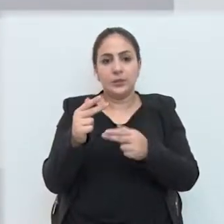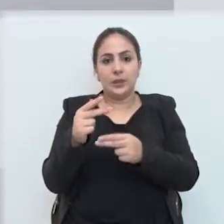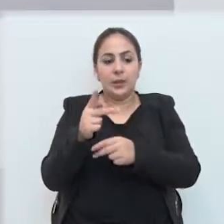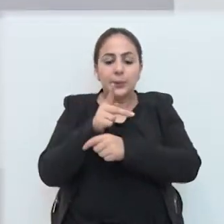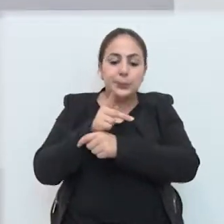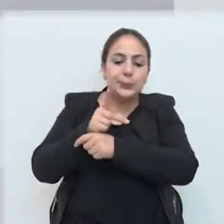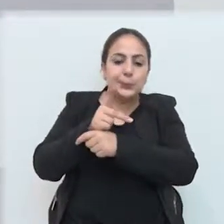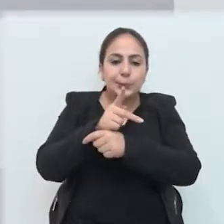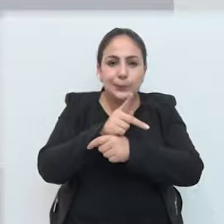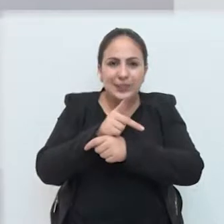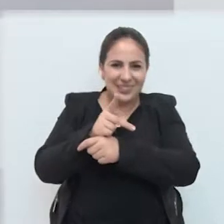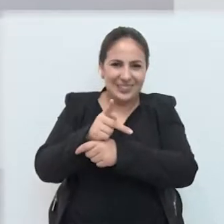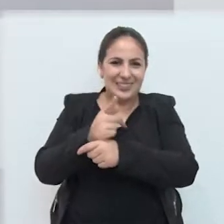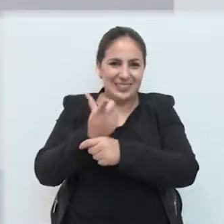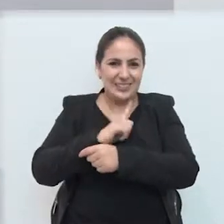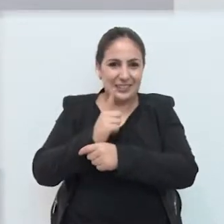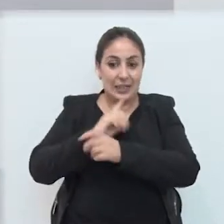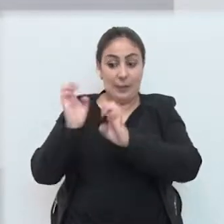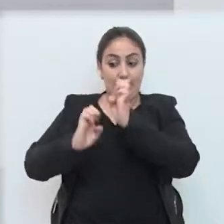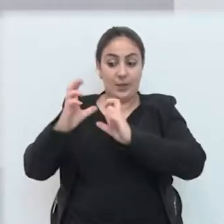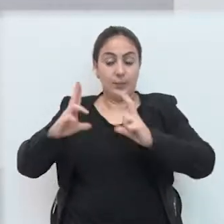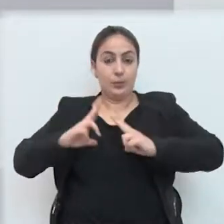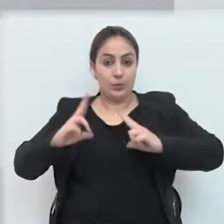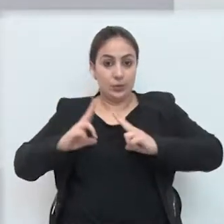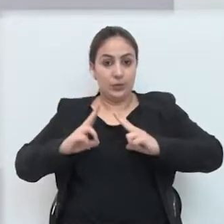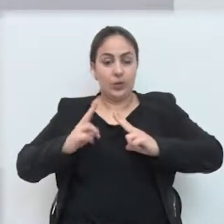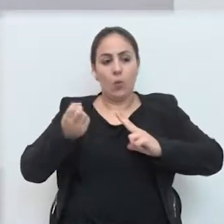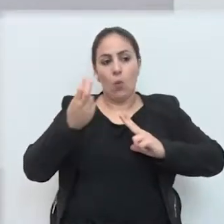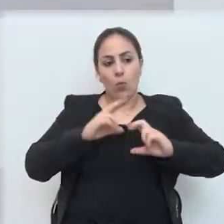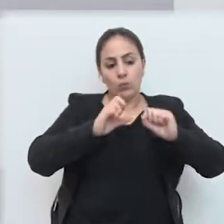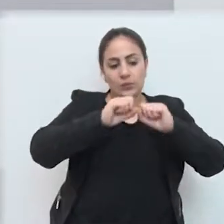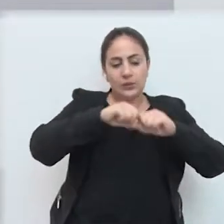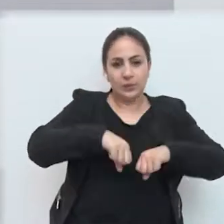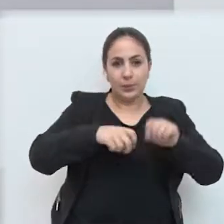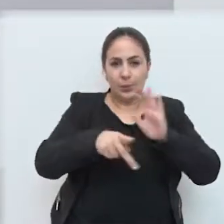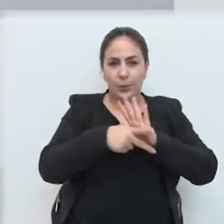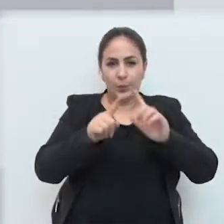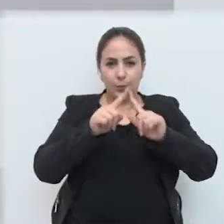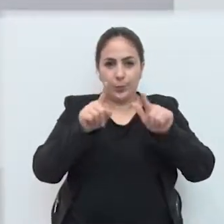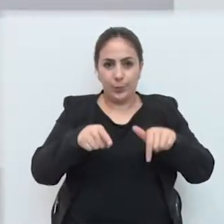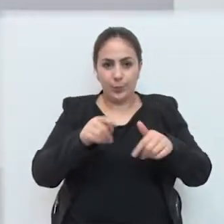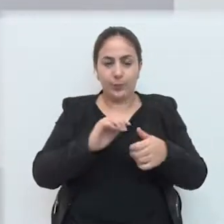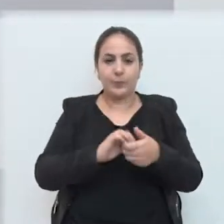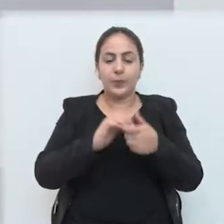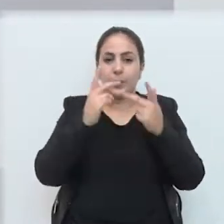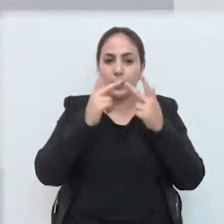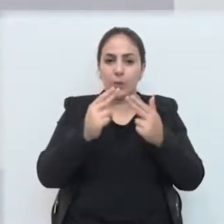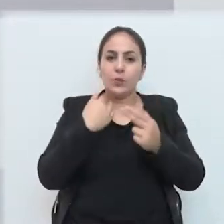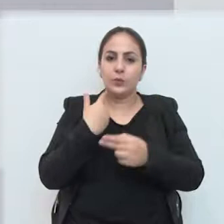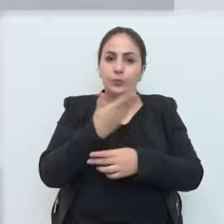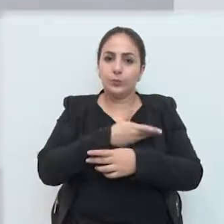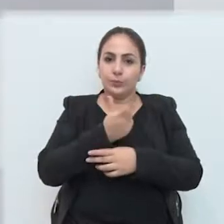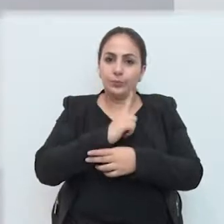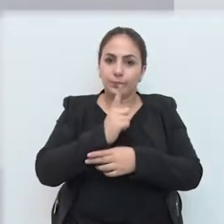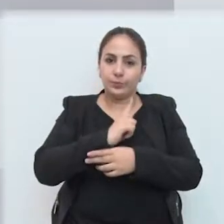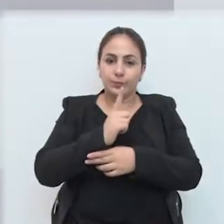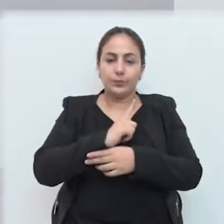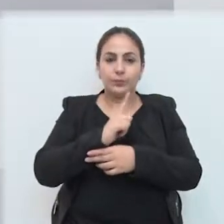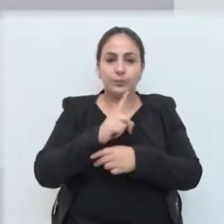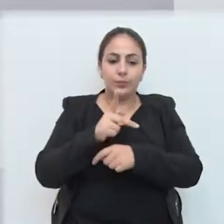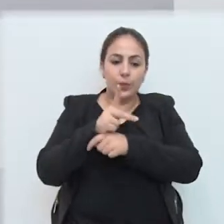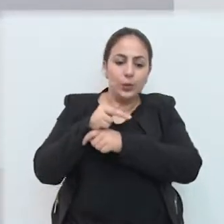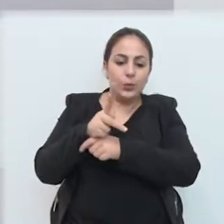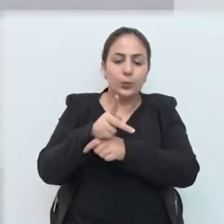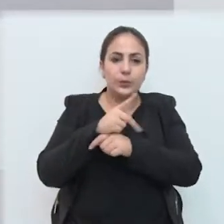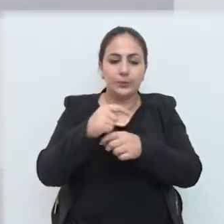de estabelecimentos particulares e obviamente que alguns sistemas públicos, como é o caso que nós temos,